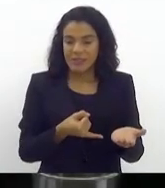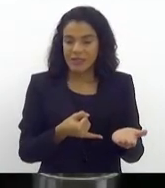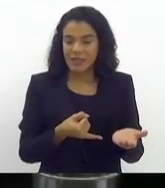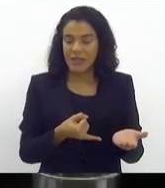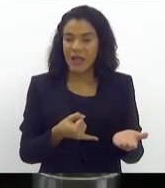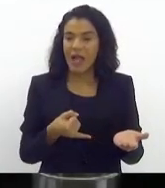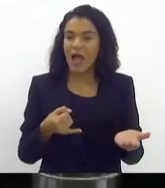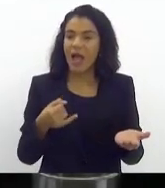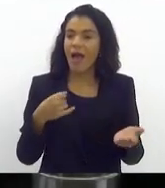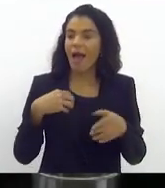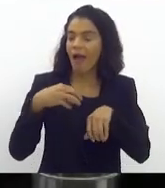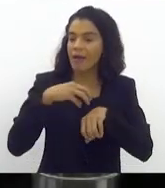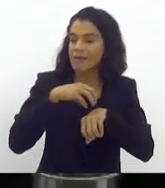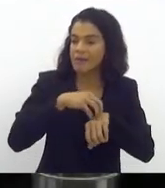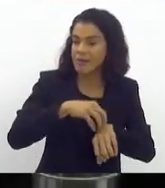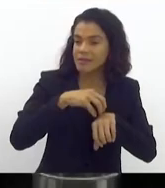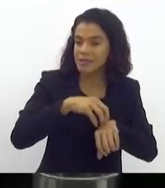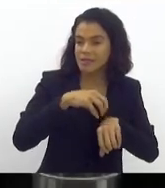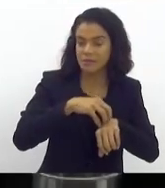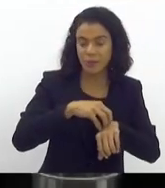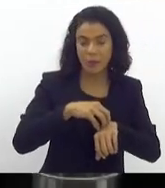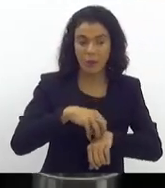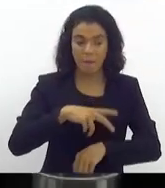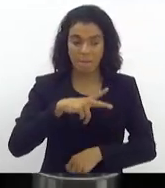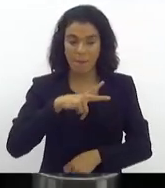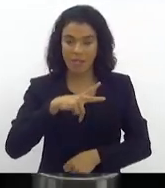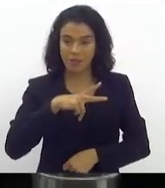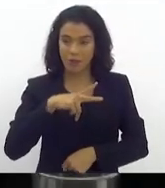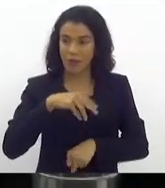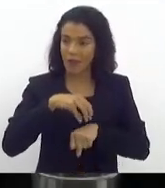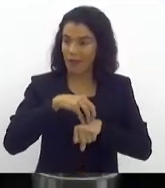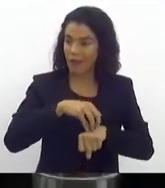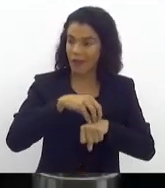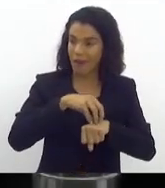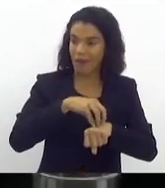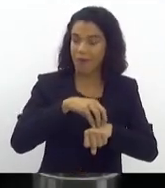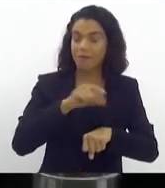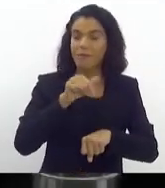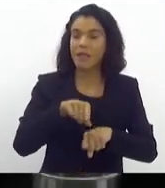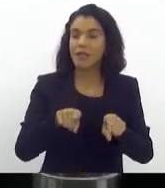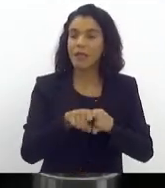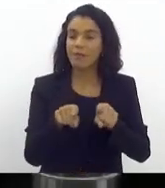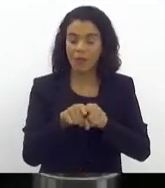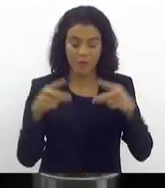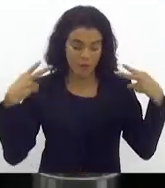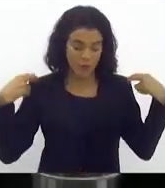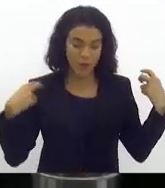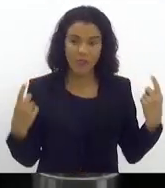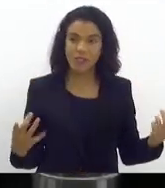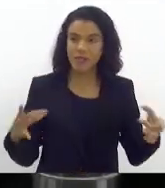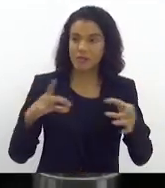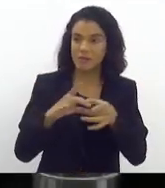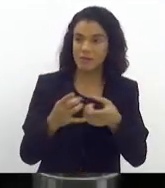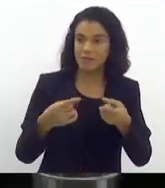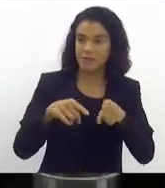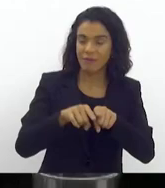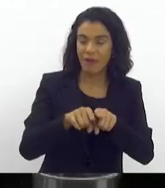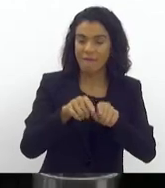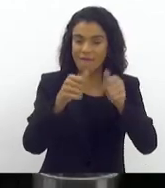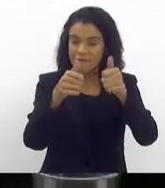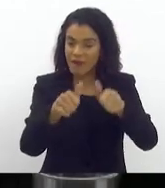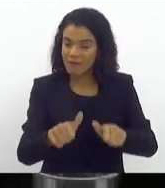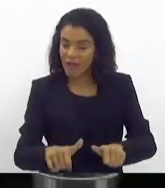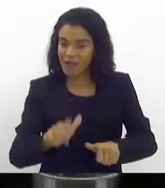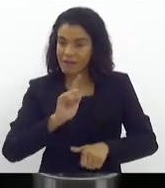é a transportadora particular de passageiros. E os motoristas parceiros dela é que vão verificar se tem ou